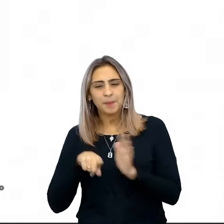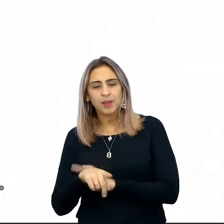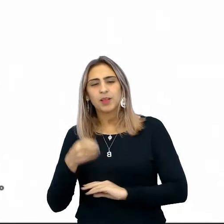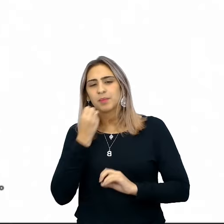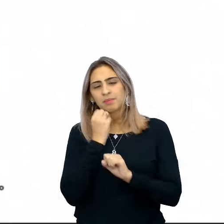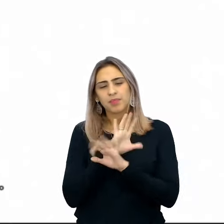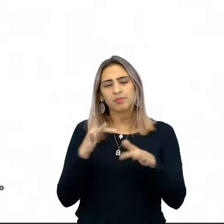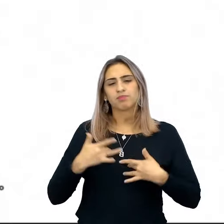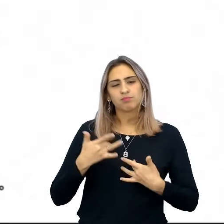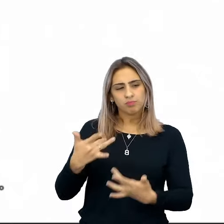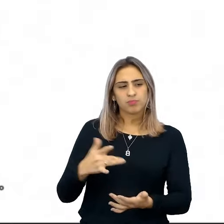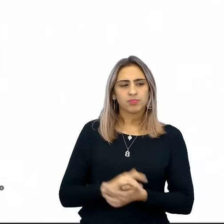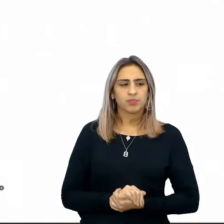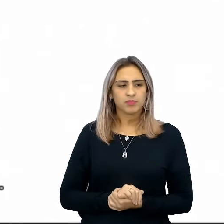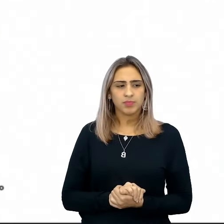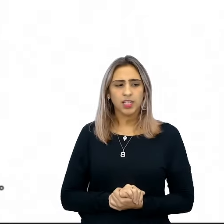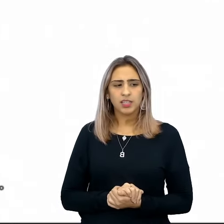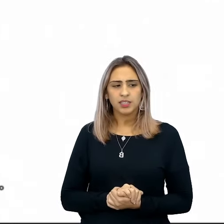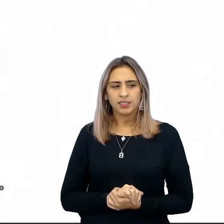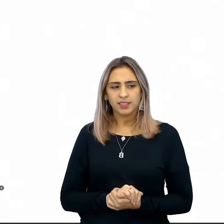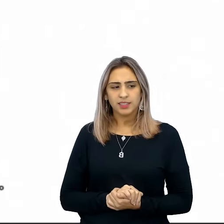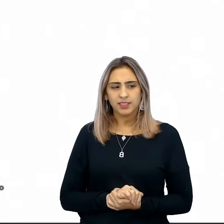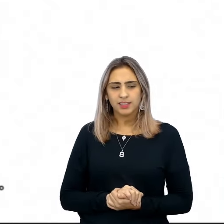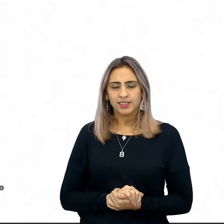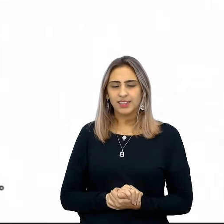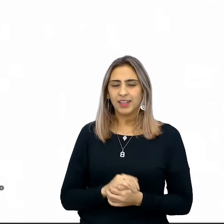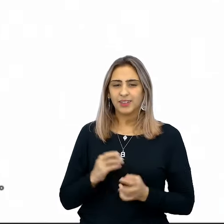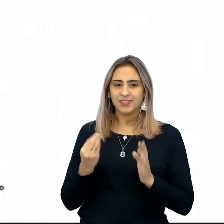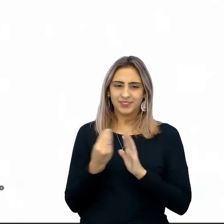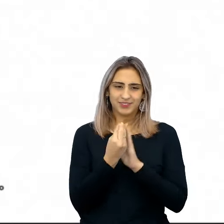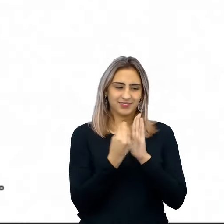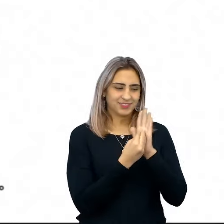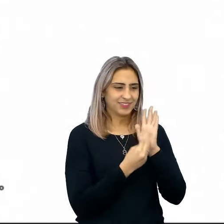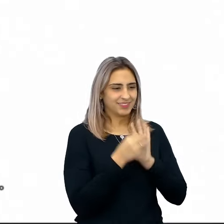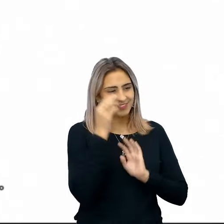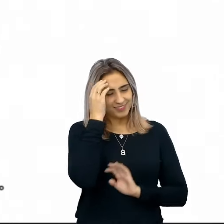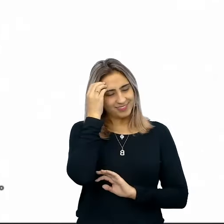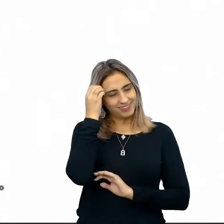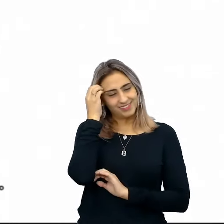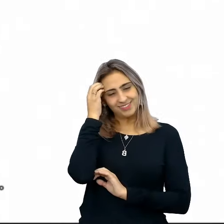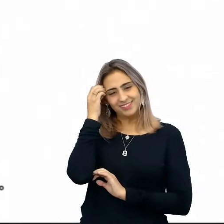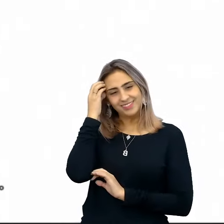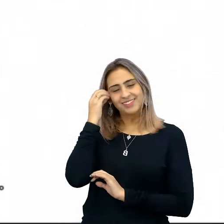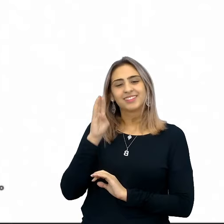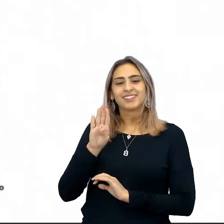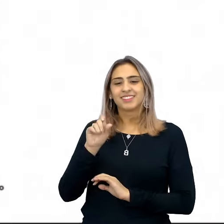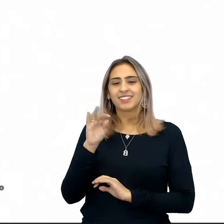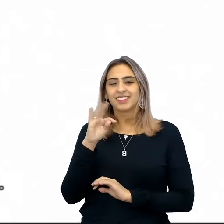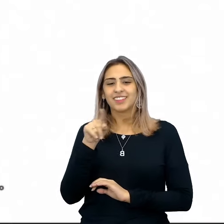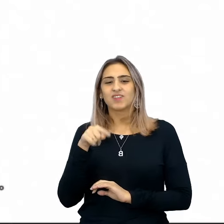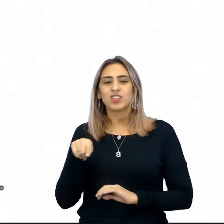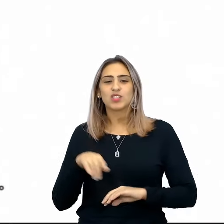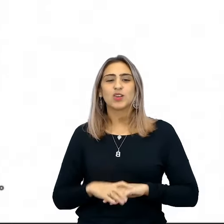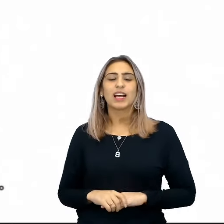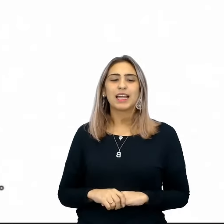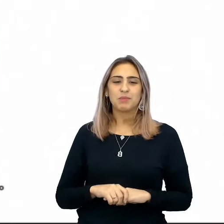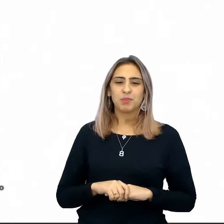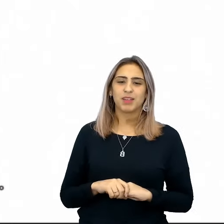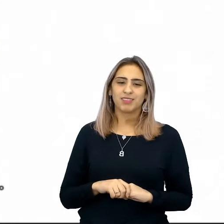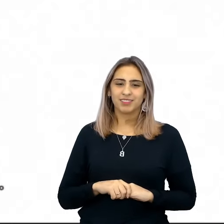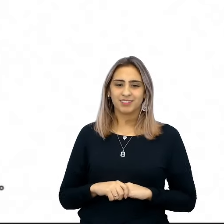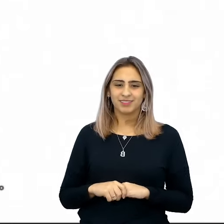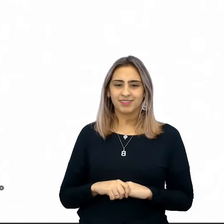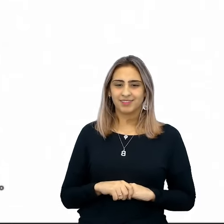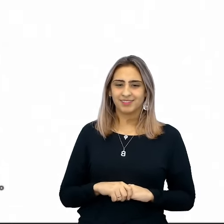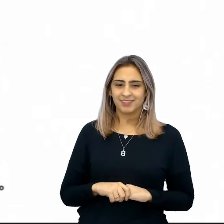bem consolidada é a primeira coisa, né? Então, quantos ovos que a Beatriz comprou? Né? E aí trabalhar